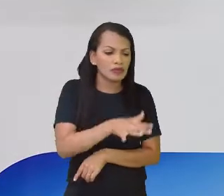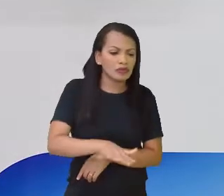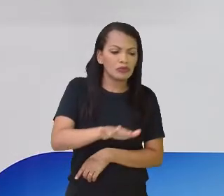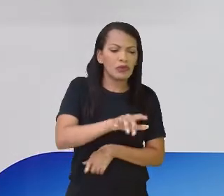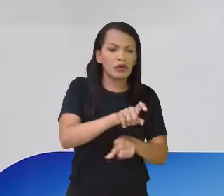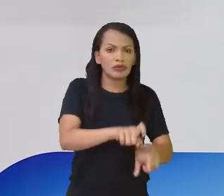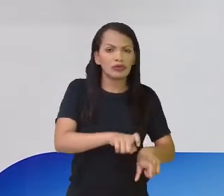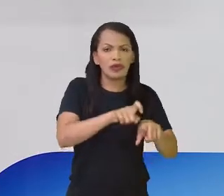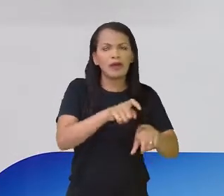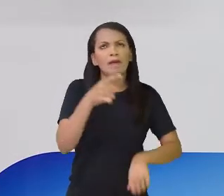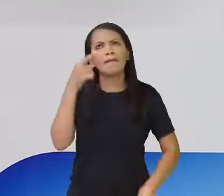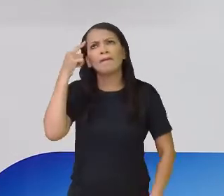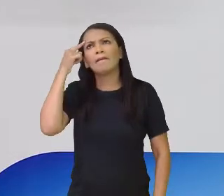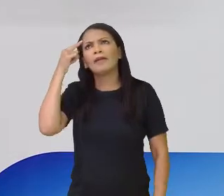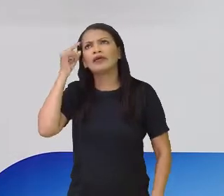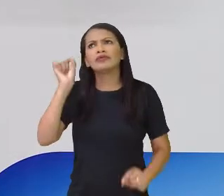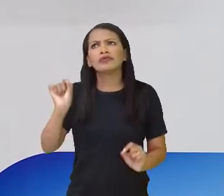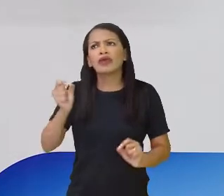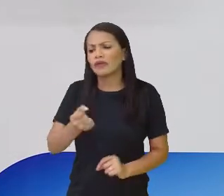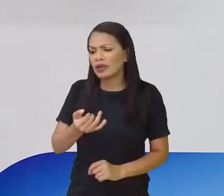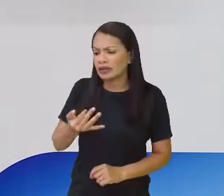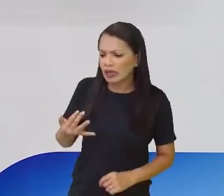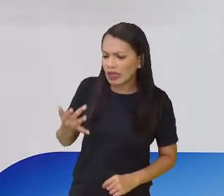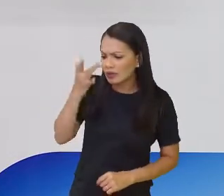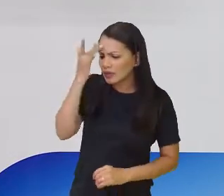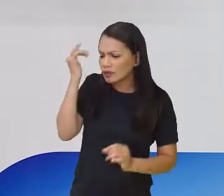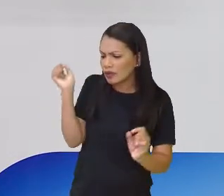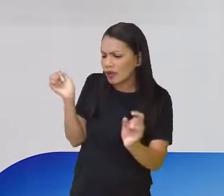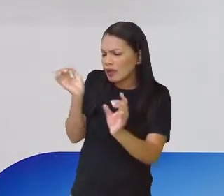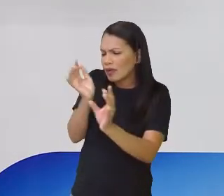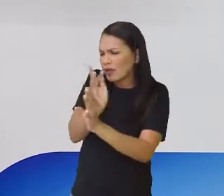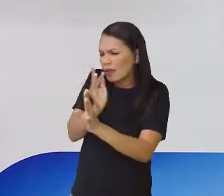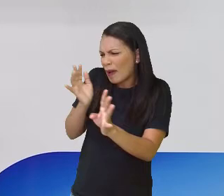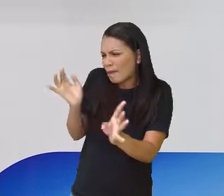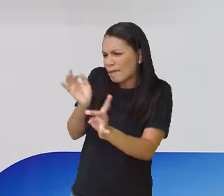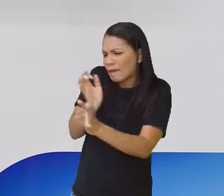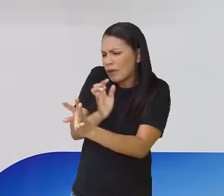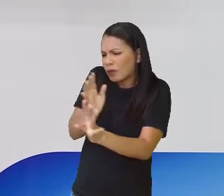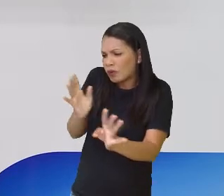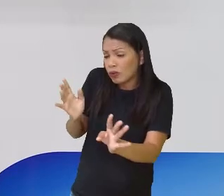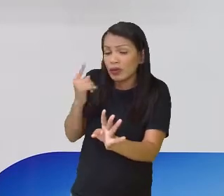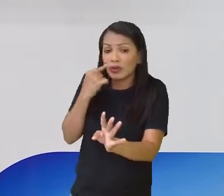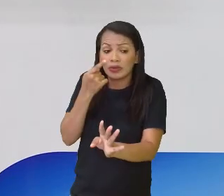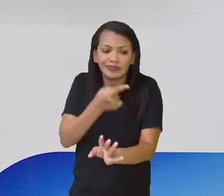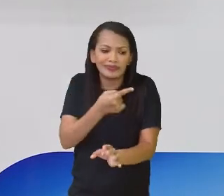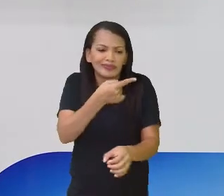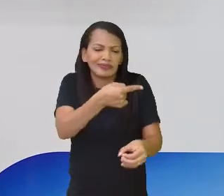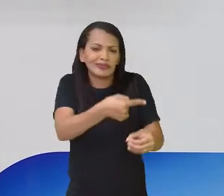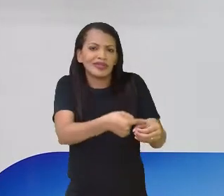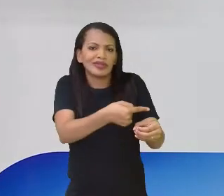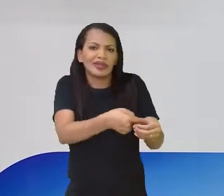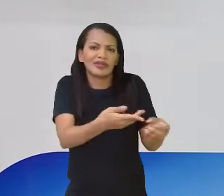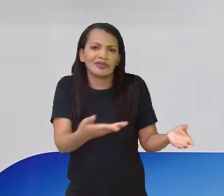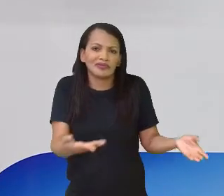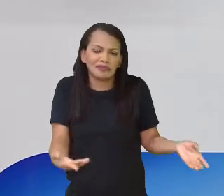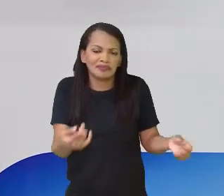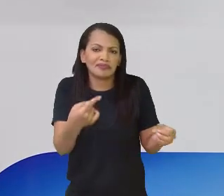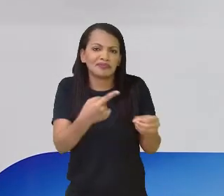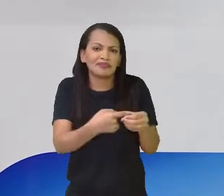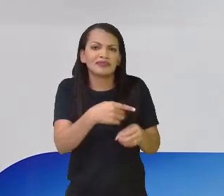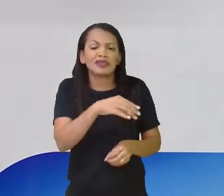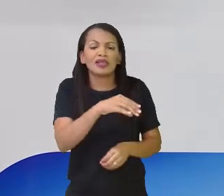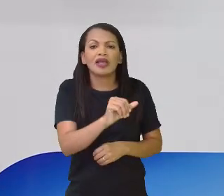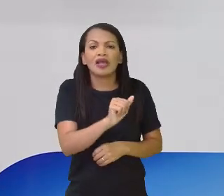serviço, prédios, quantidade de pessoas circulando aqui na cidade e no interior do estado, né, no campo, quando a gente pensa no